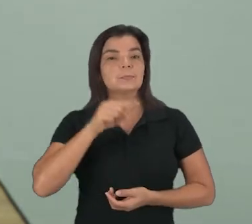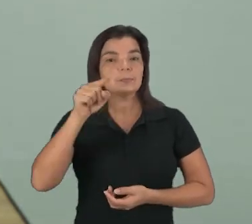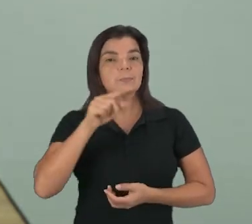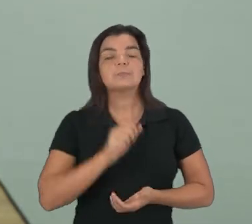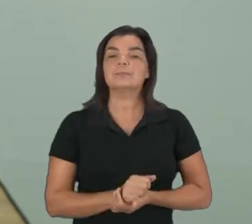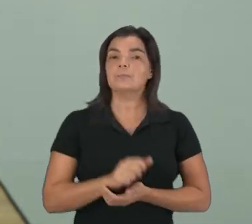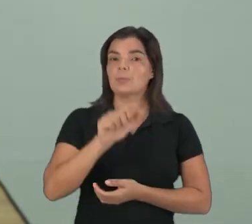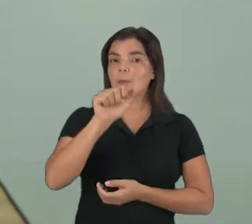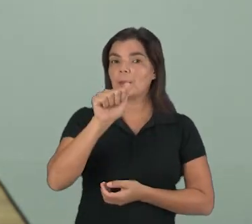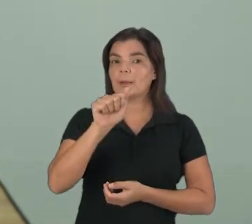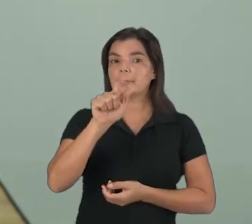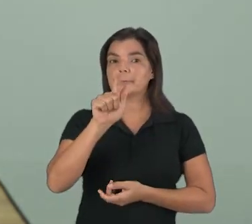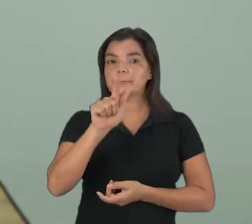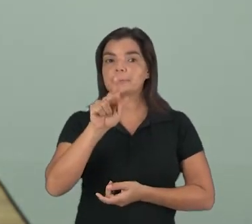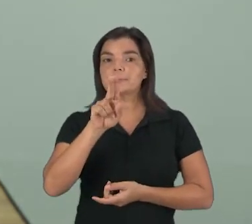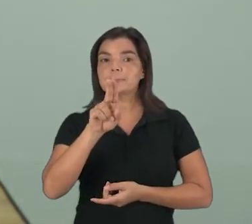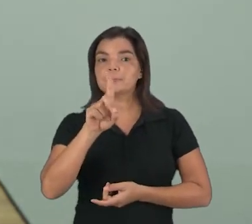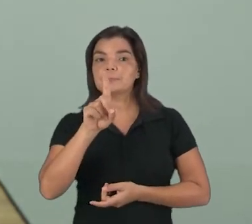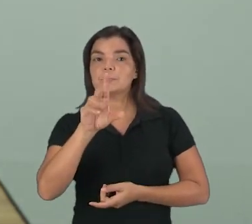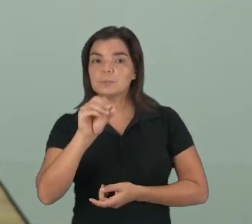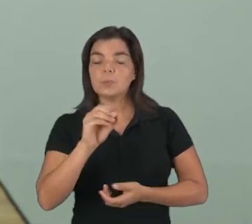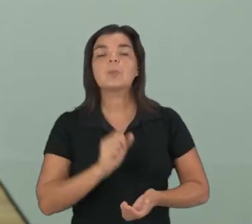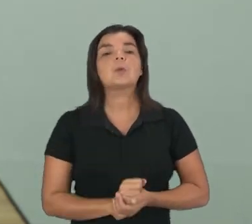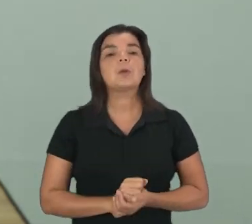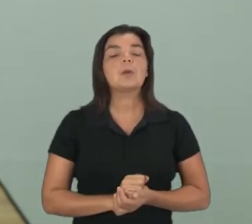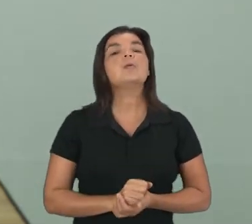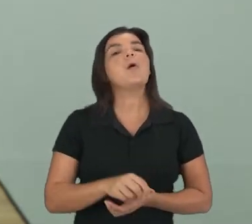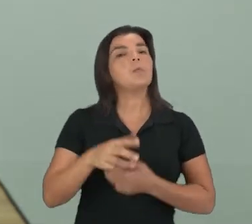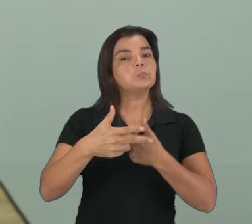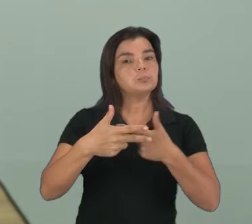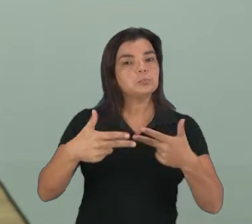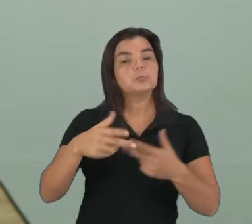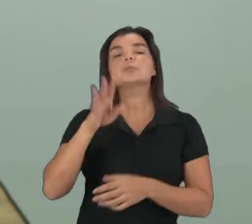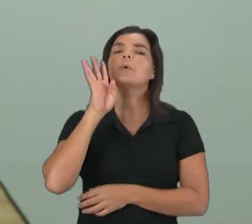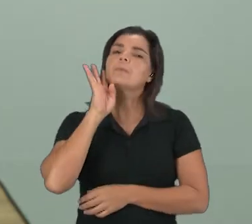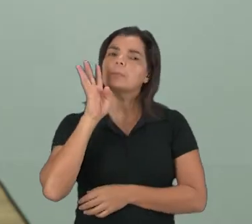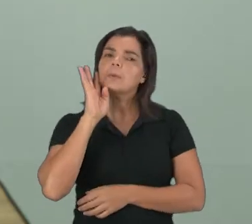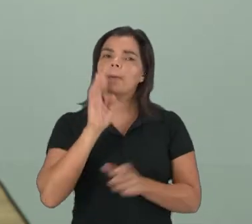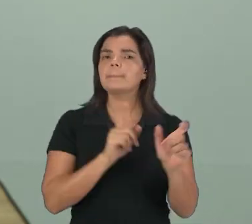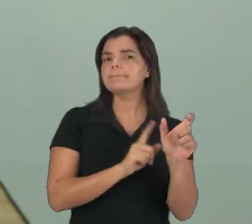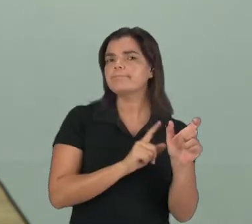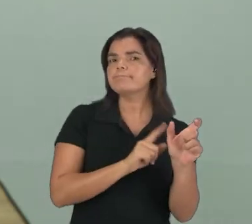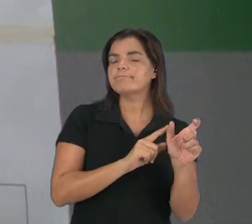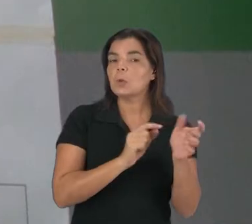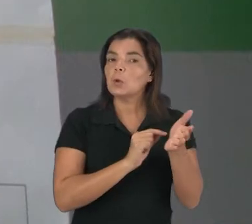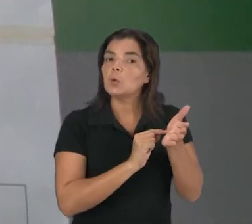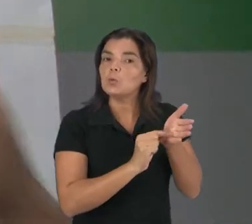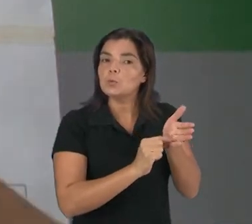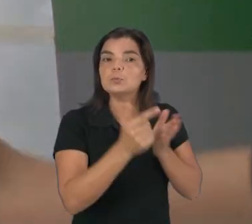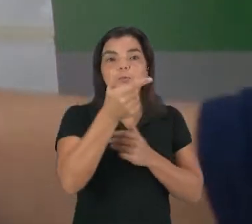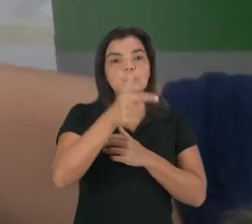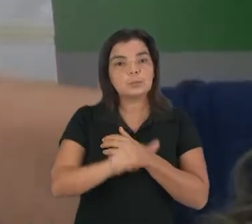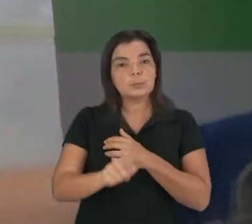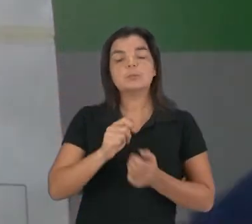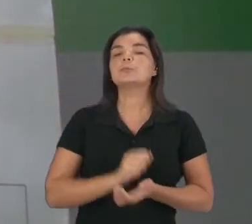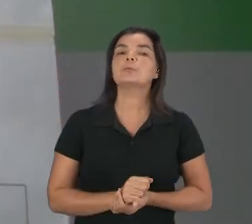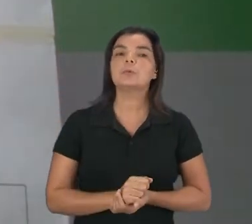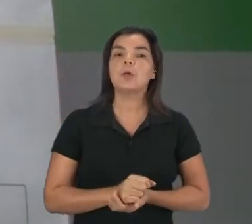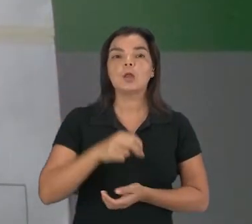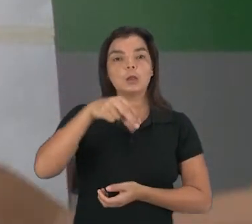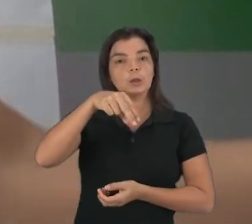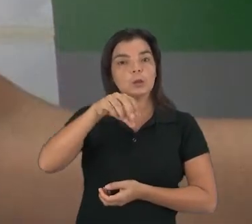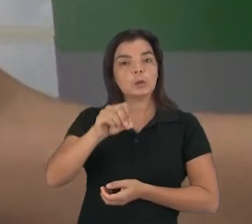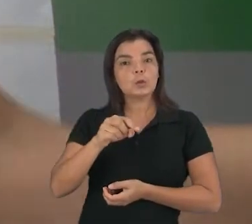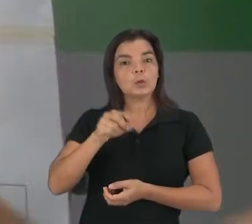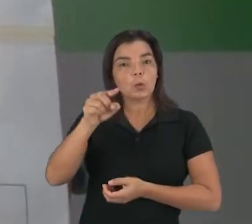acento agudo. Isso mesmo. E é uma coisa muito interessante quando falamos dessas palavras. Vamos grifá-las novamente. Nó já